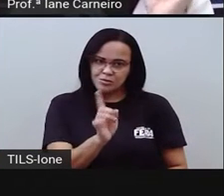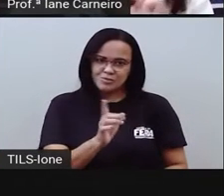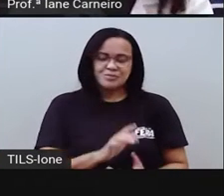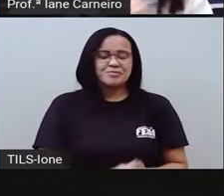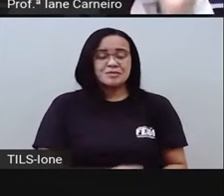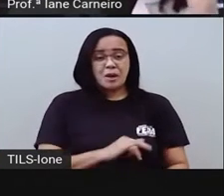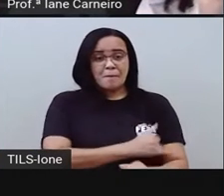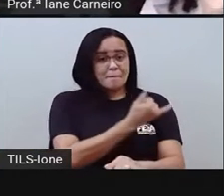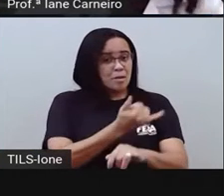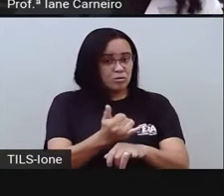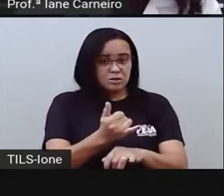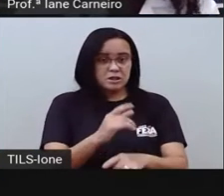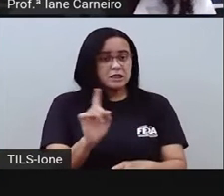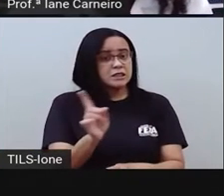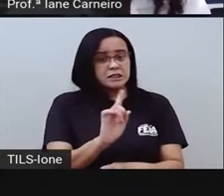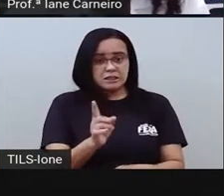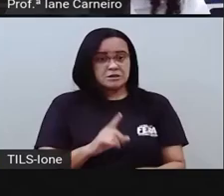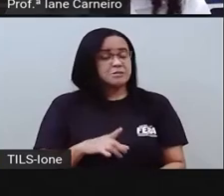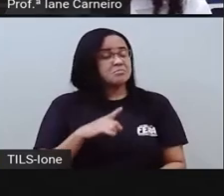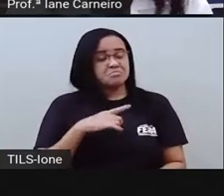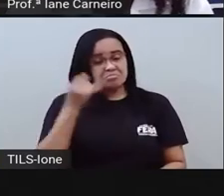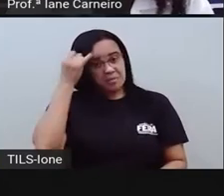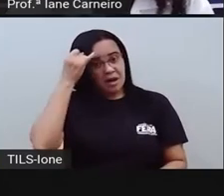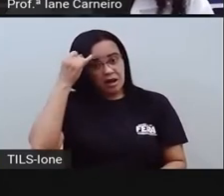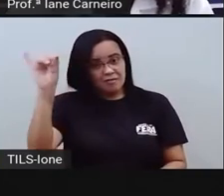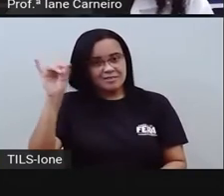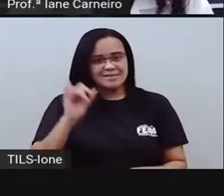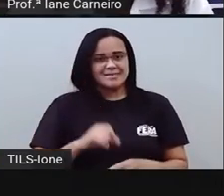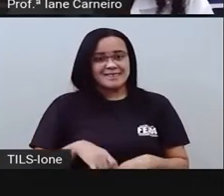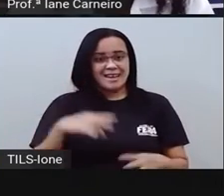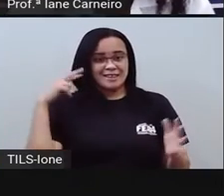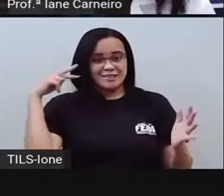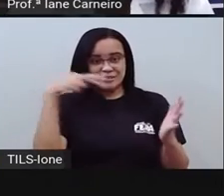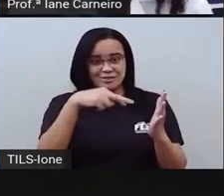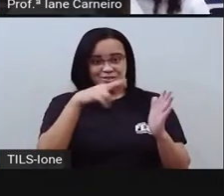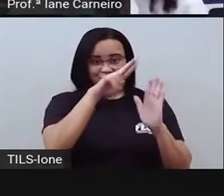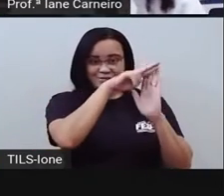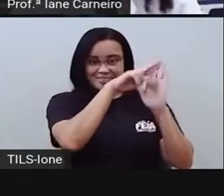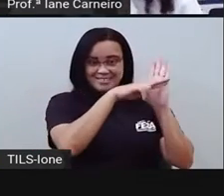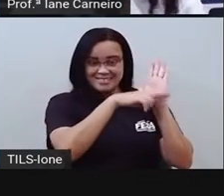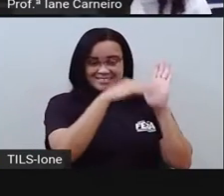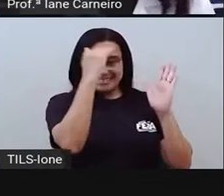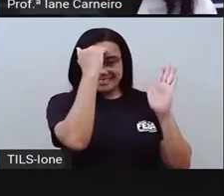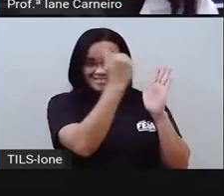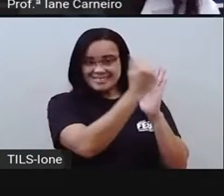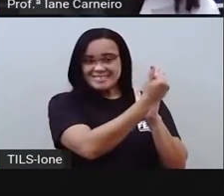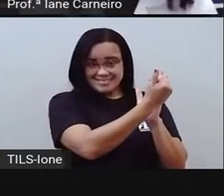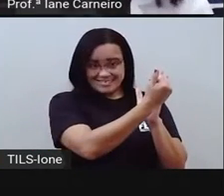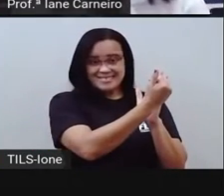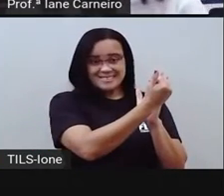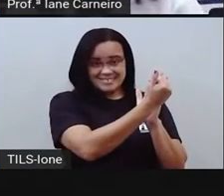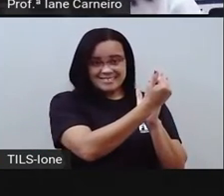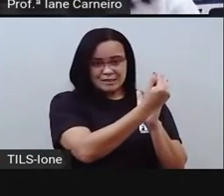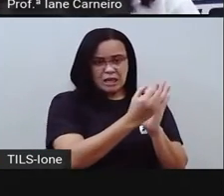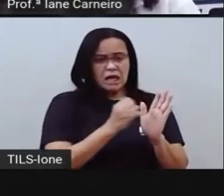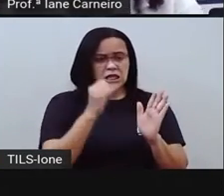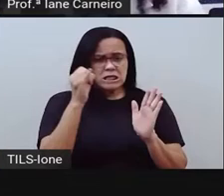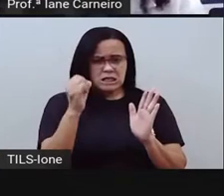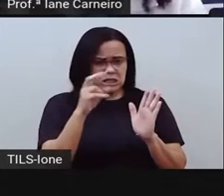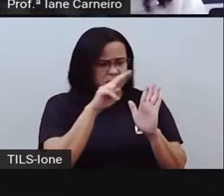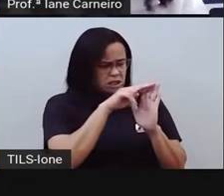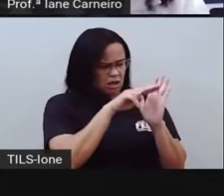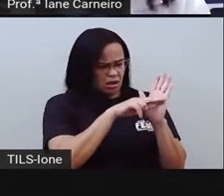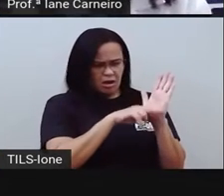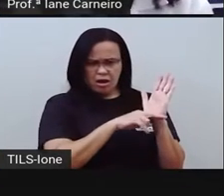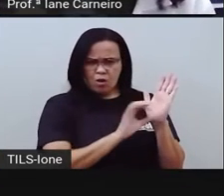de olho nas regras, tá joia? Então, ó, caso essas regras, né, não existissem,